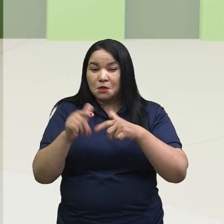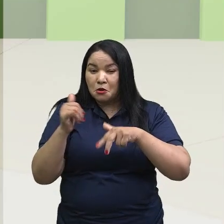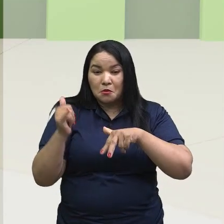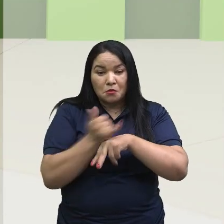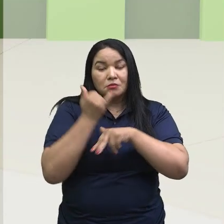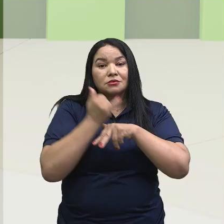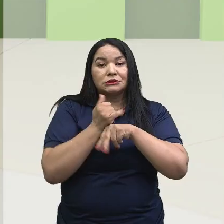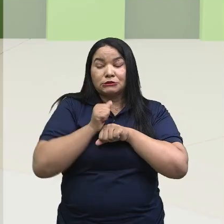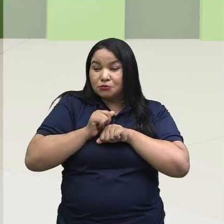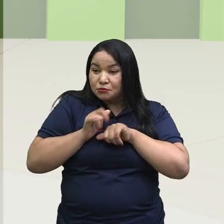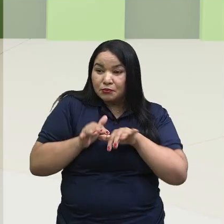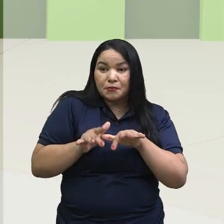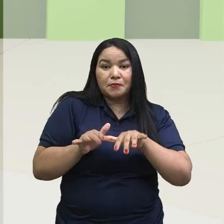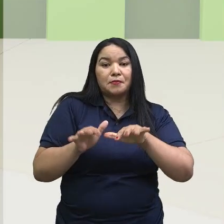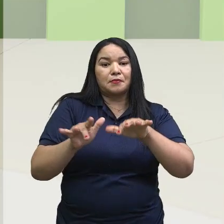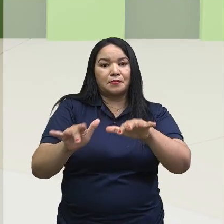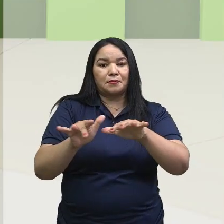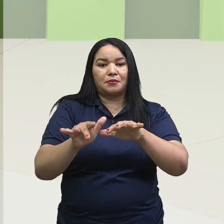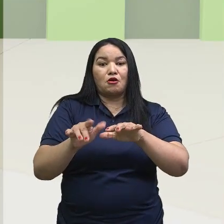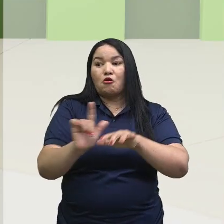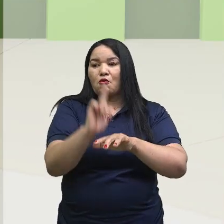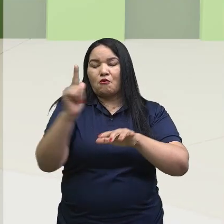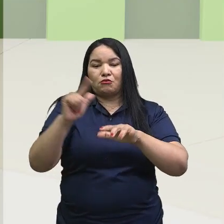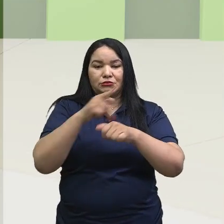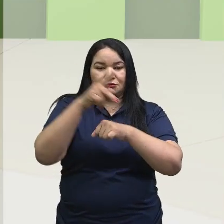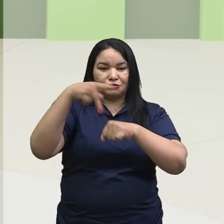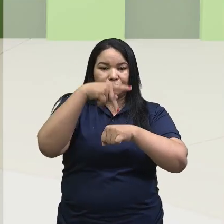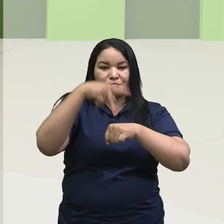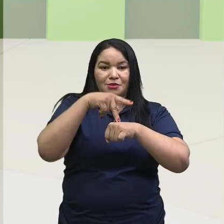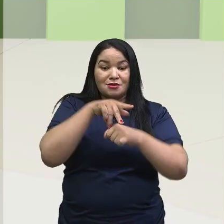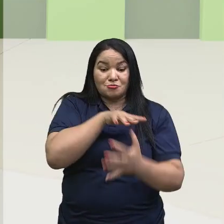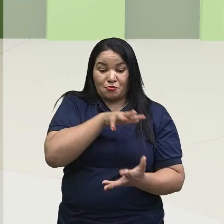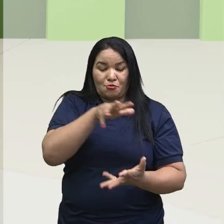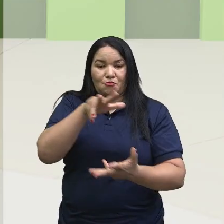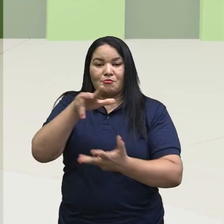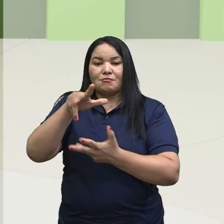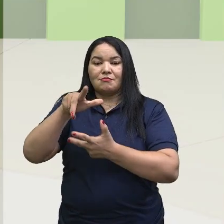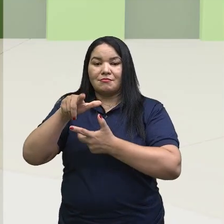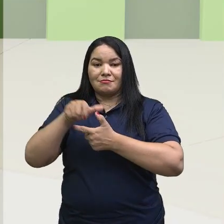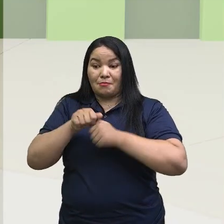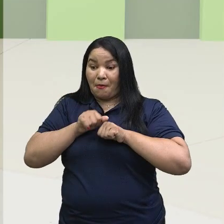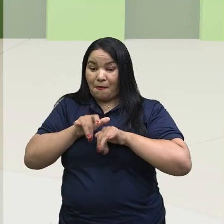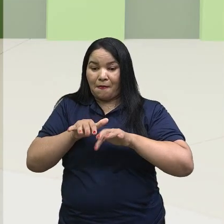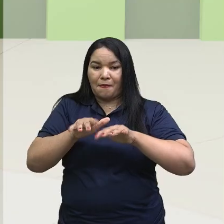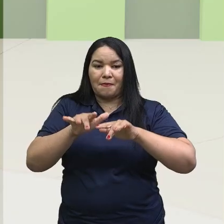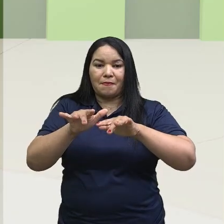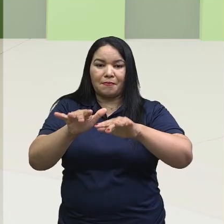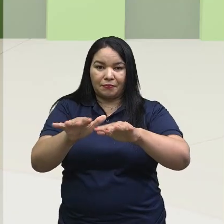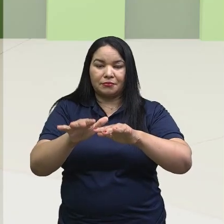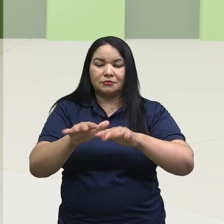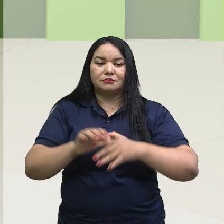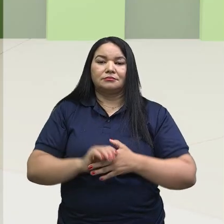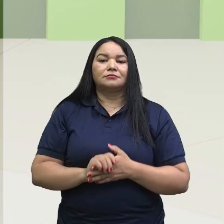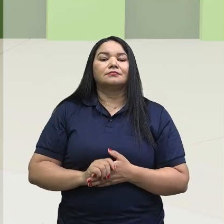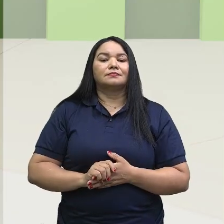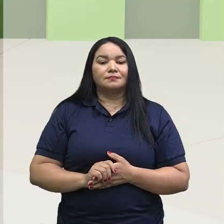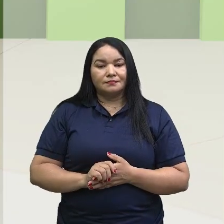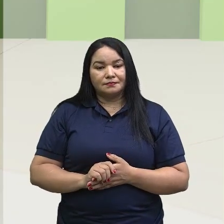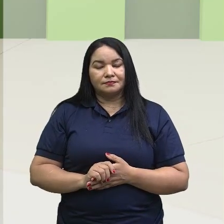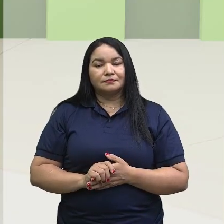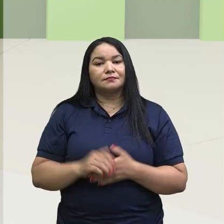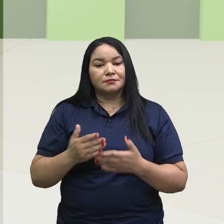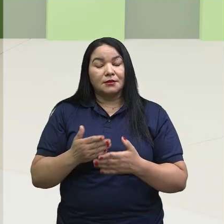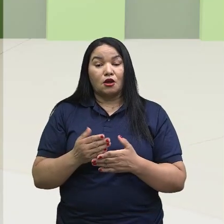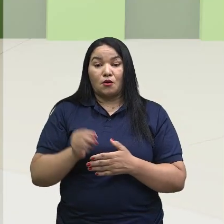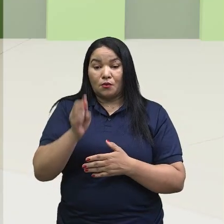acabar contaminando outros países no planeta. Então, fazer uso de uma